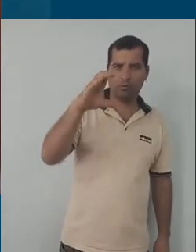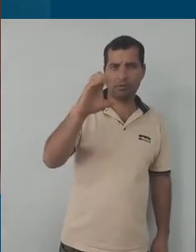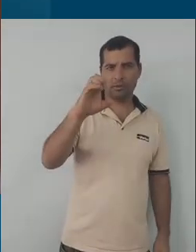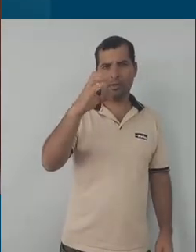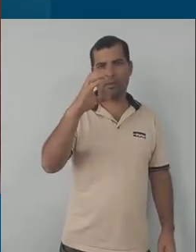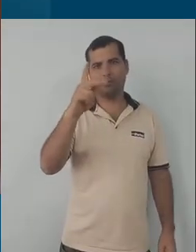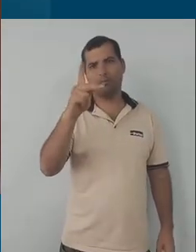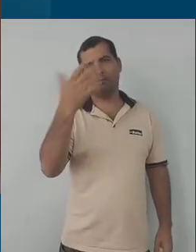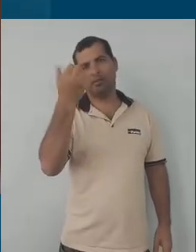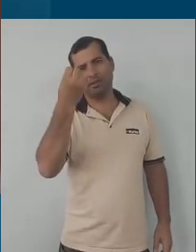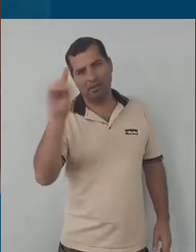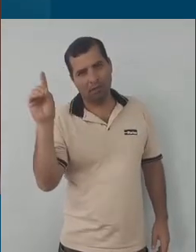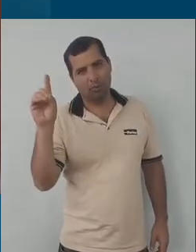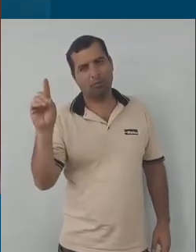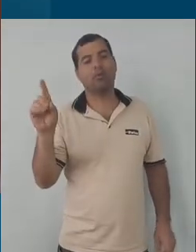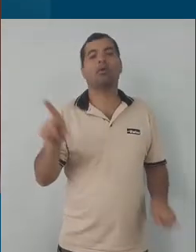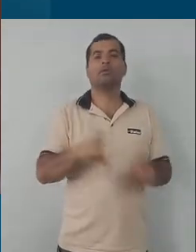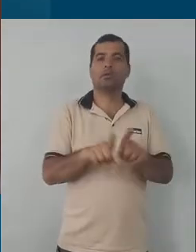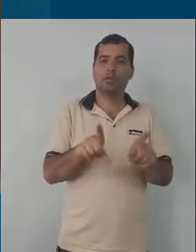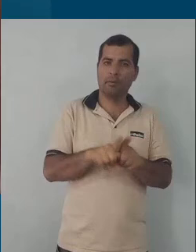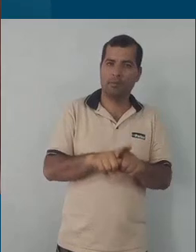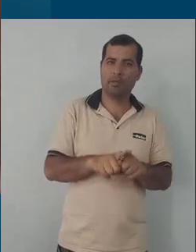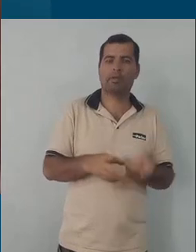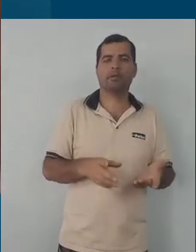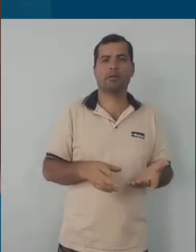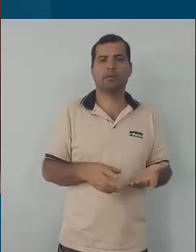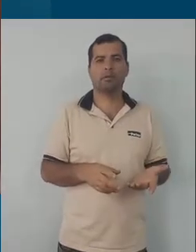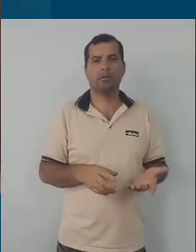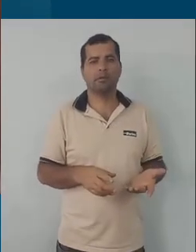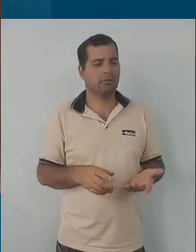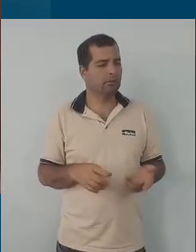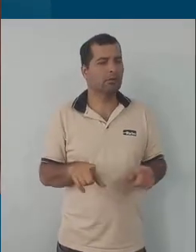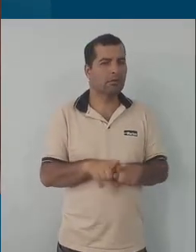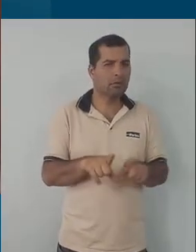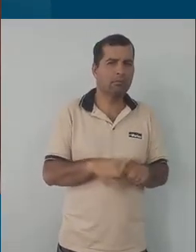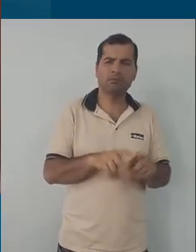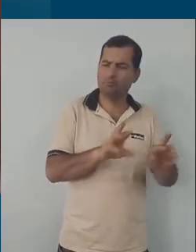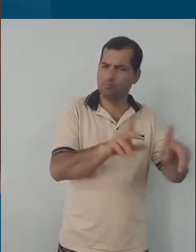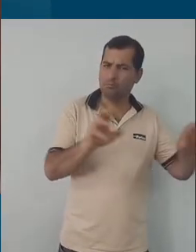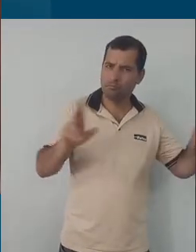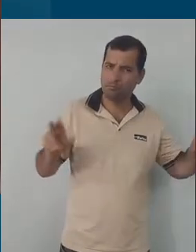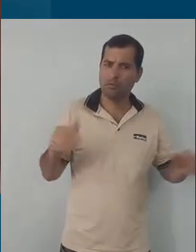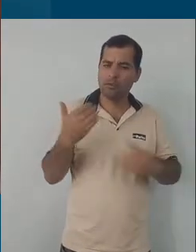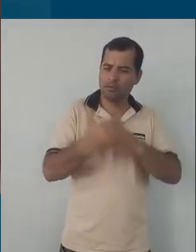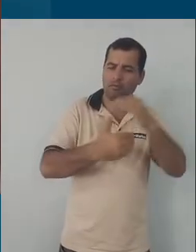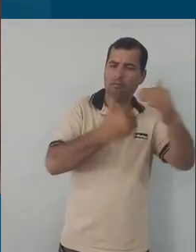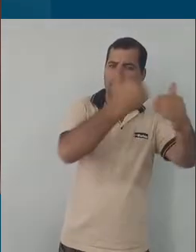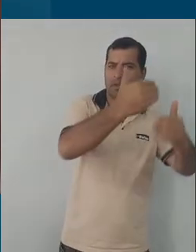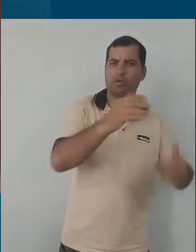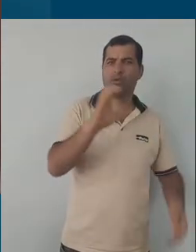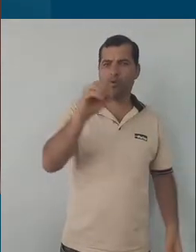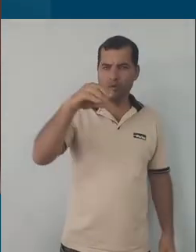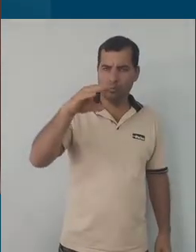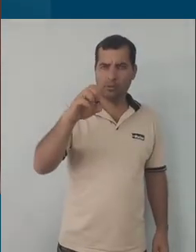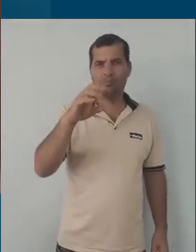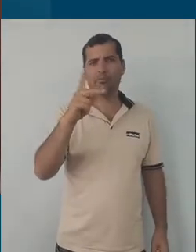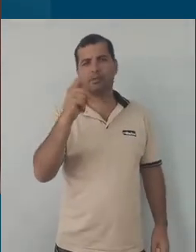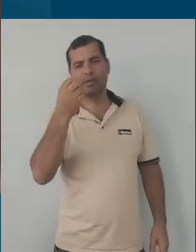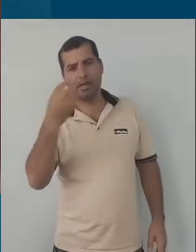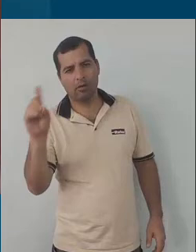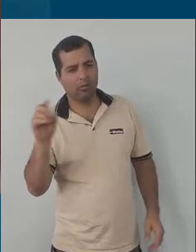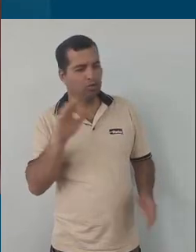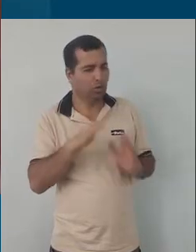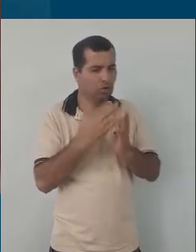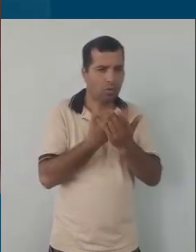semelhantes, né, a mesma concepção de infância, a mesma concepção de desenvolvimento, a mesma concepção de escola, de criança,